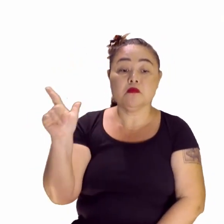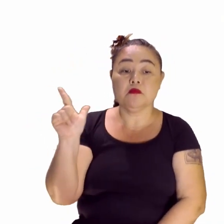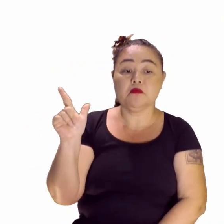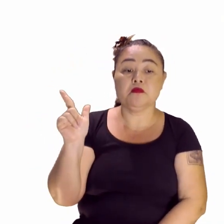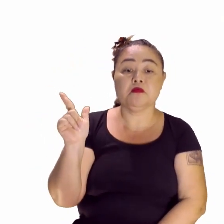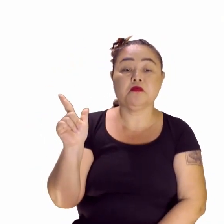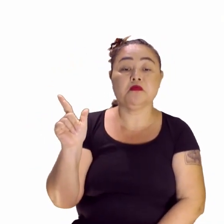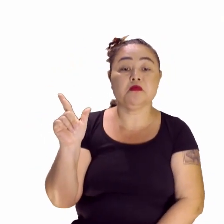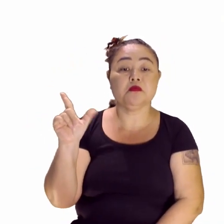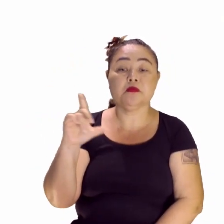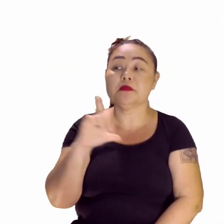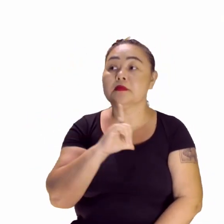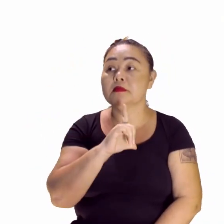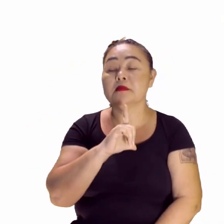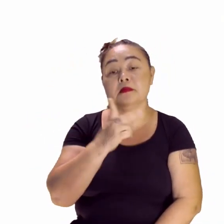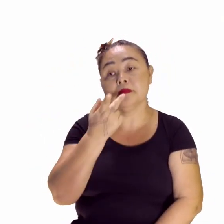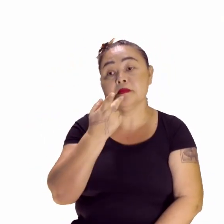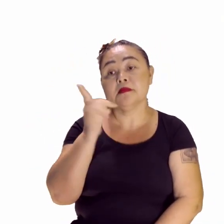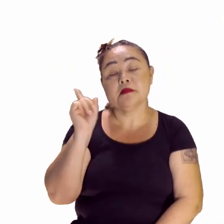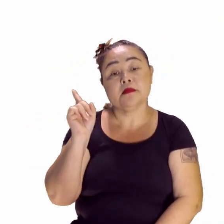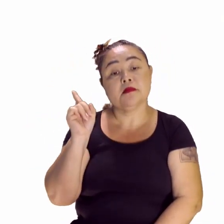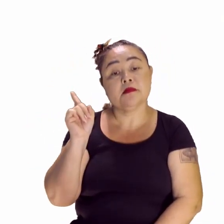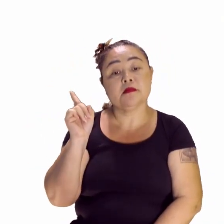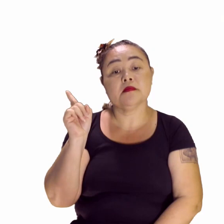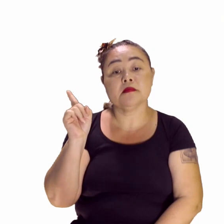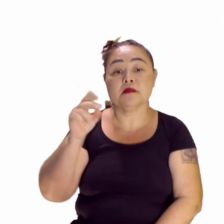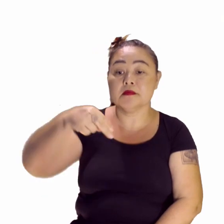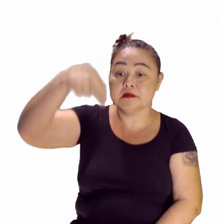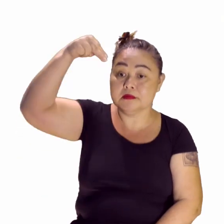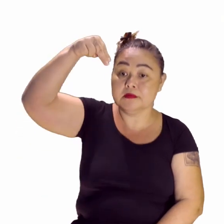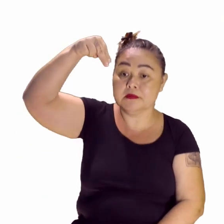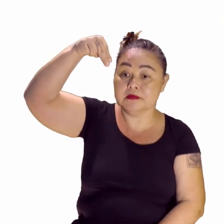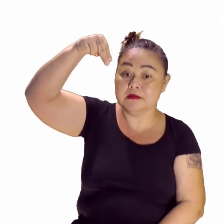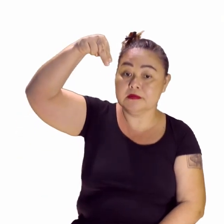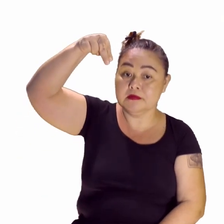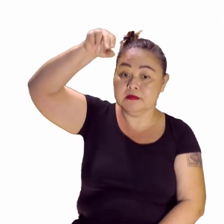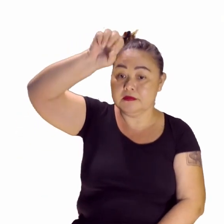então a gente pode falar bem assim de norte